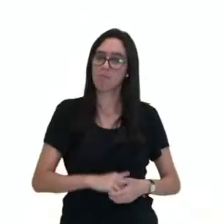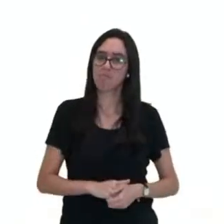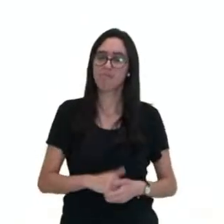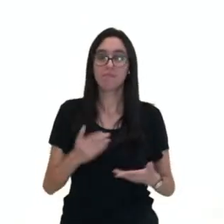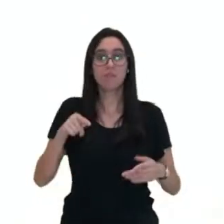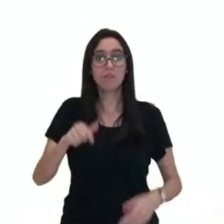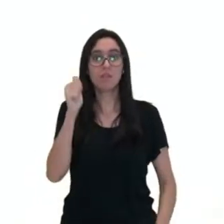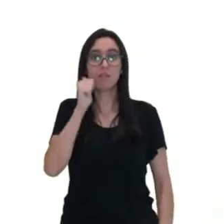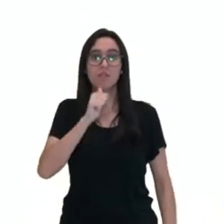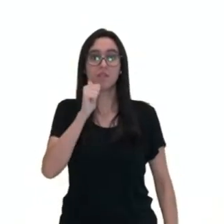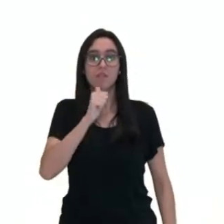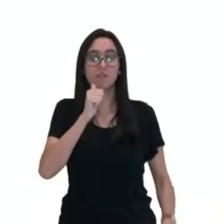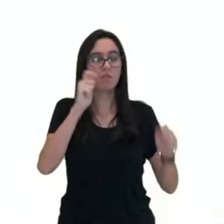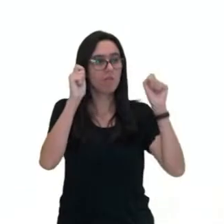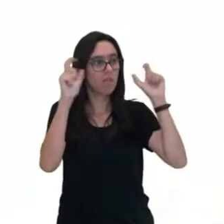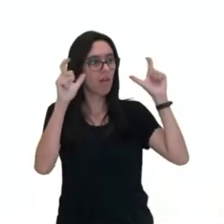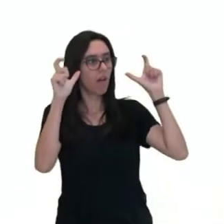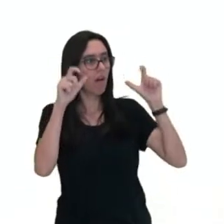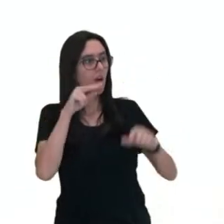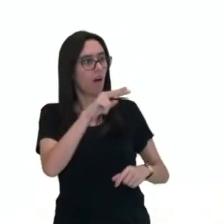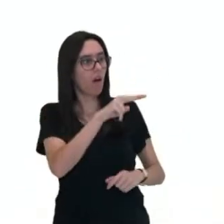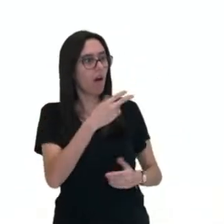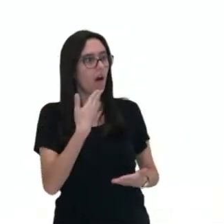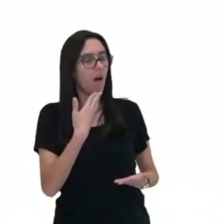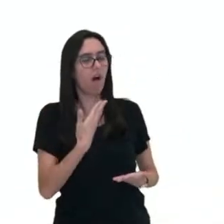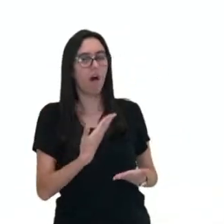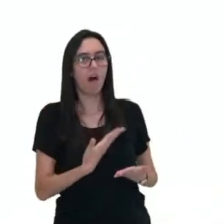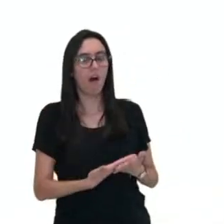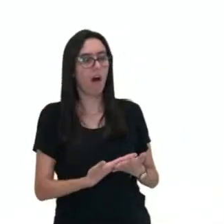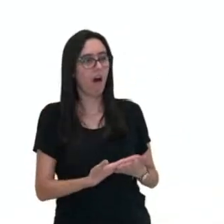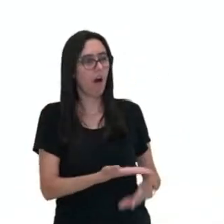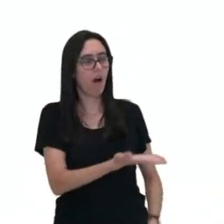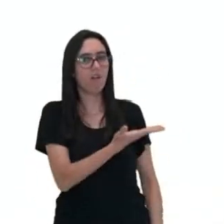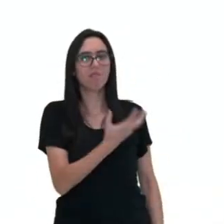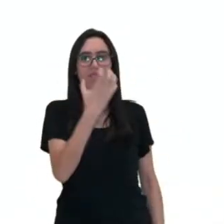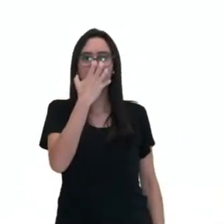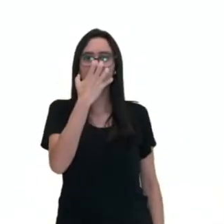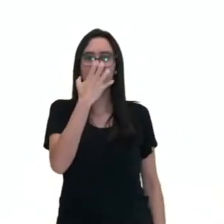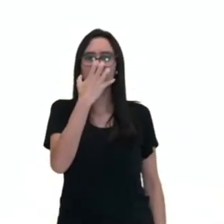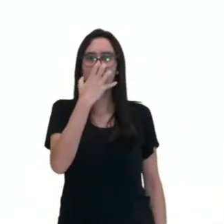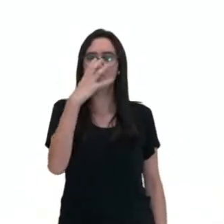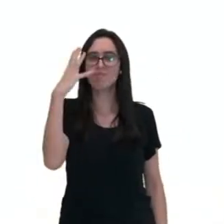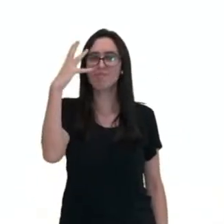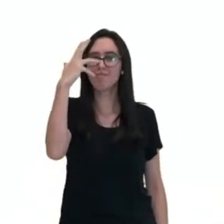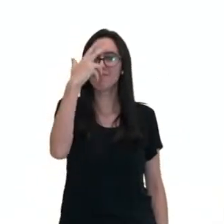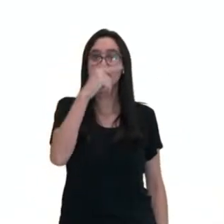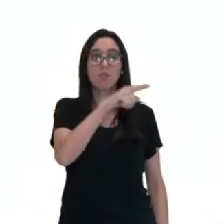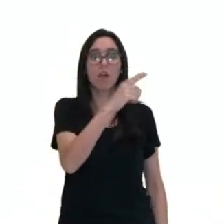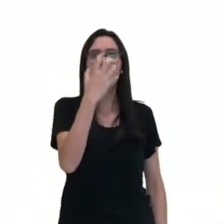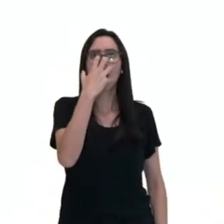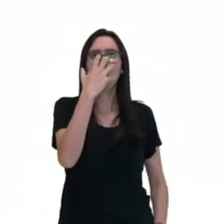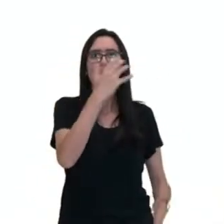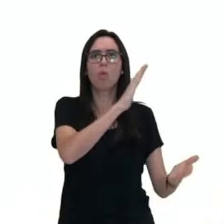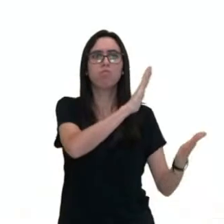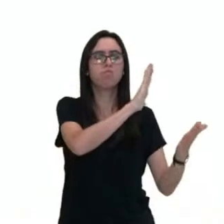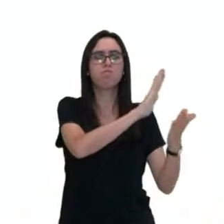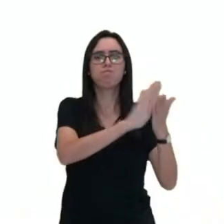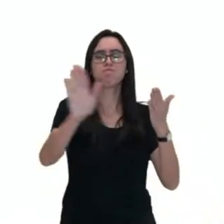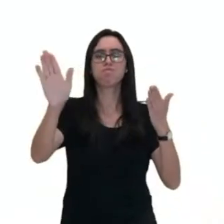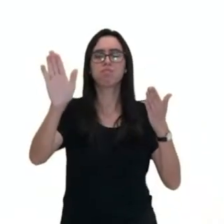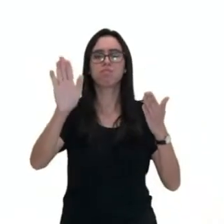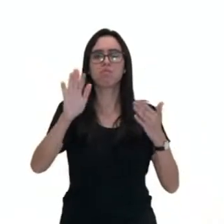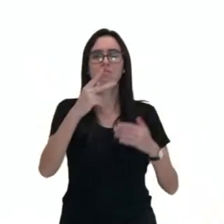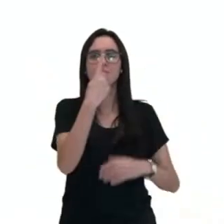menina abriu os olhos pasmada. Suavemente avisado, o cachorro estacou diante dela. Sua